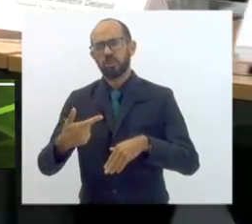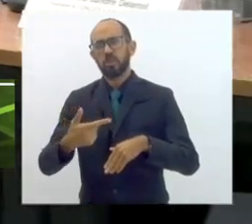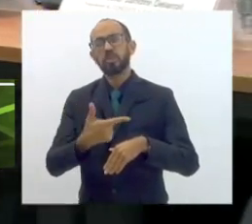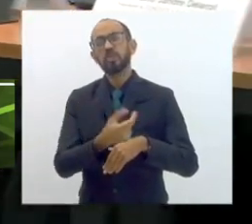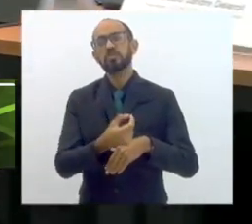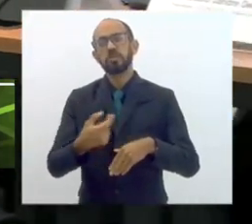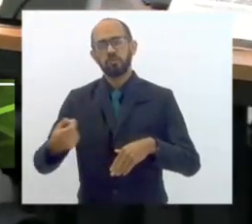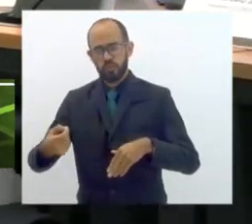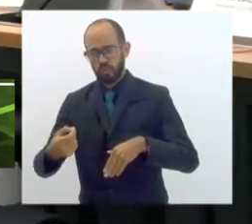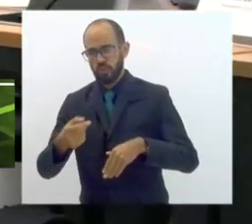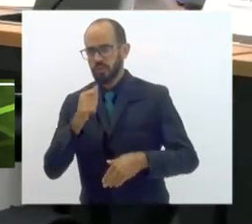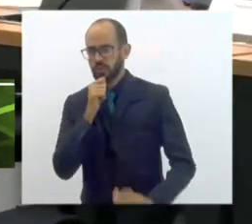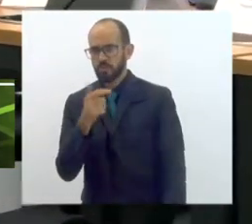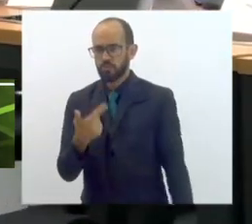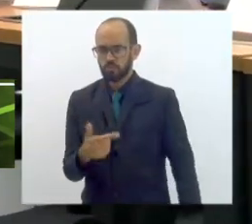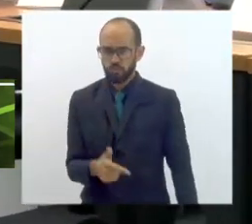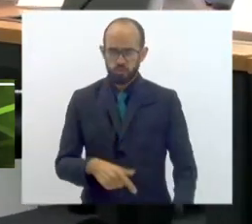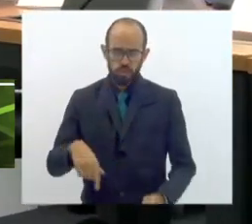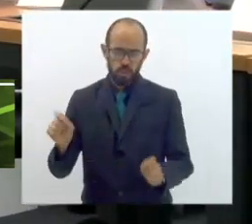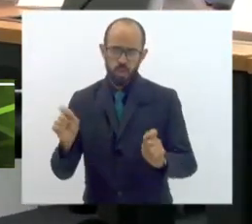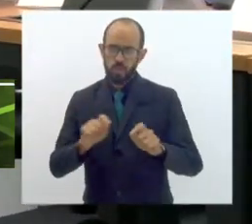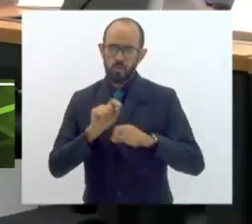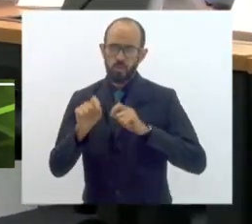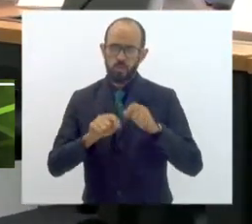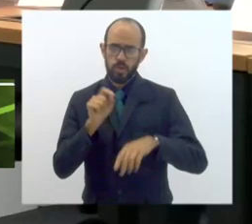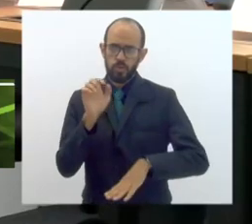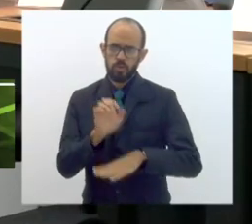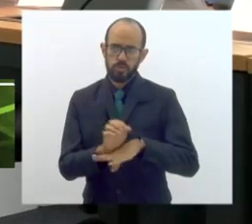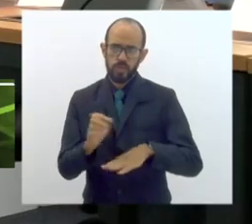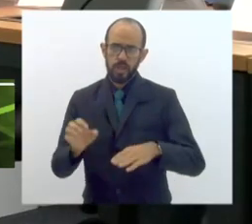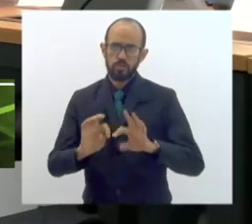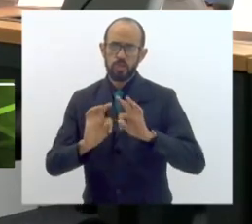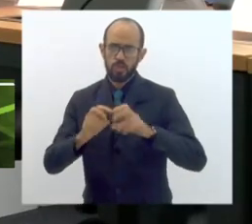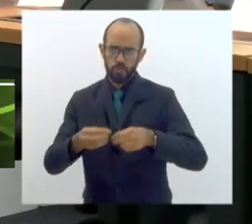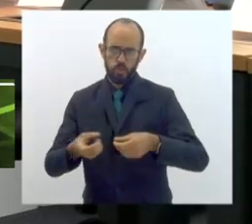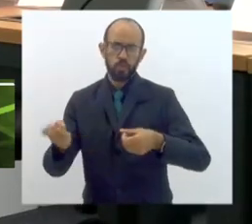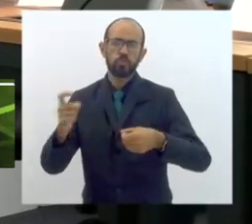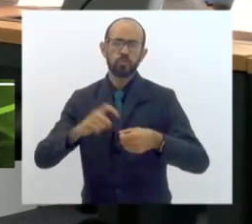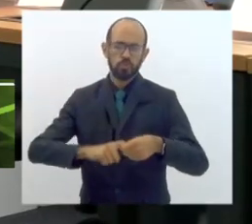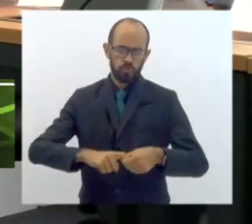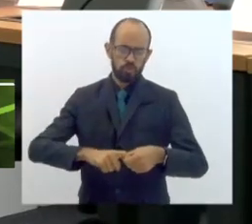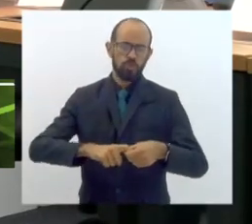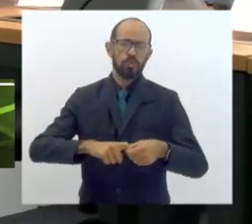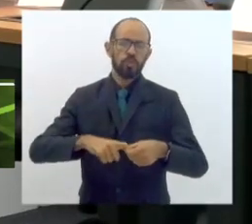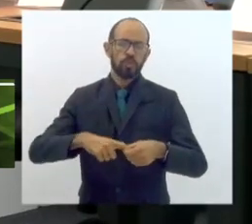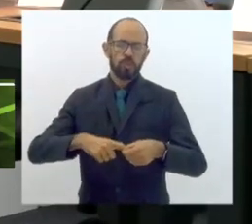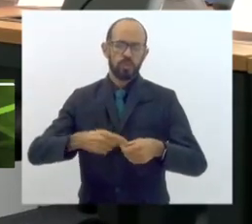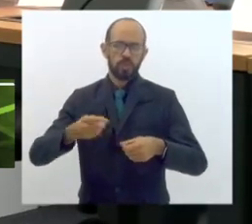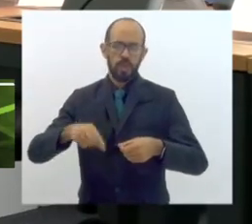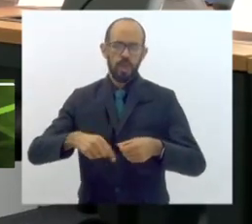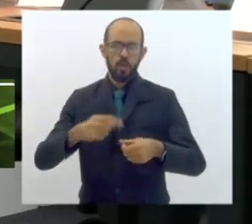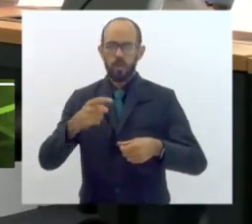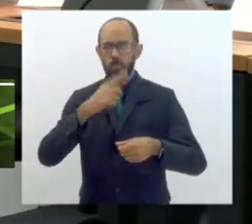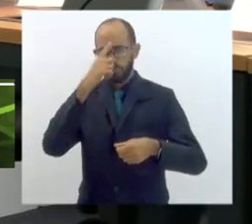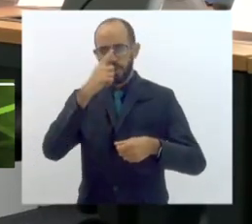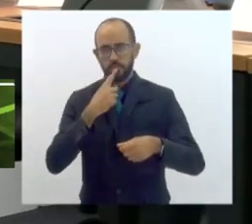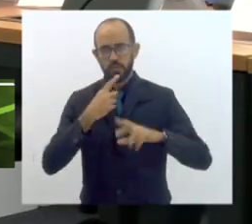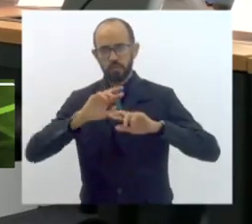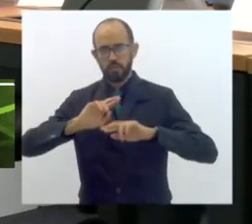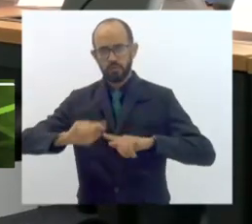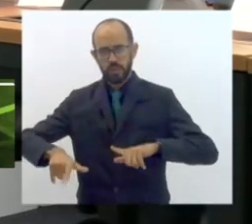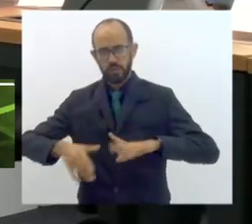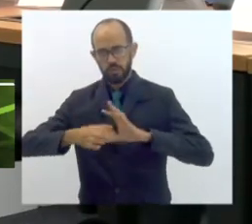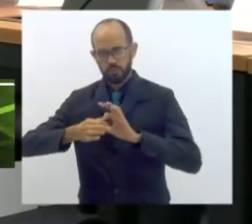2020, né, que essa pretensão de que o Estado seria um ente consorciado e que dá uma outra visibilidade e dá um outro perfil, e dá um gás e dá